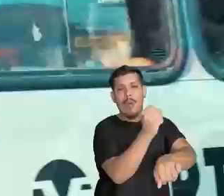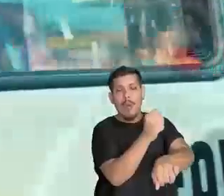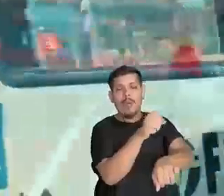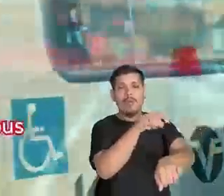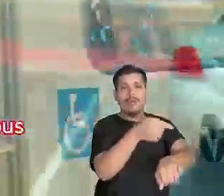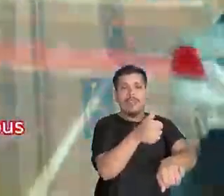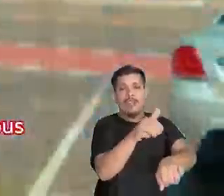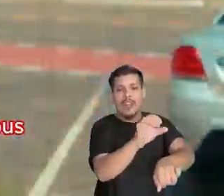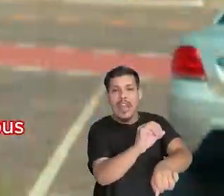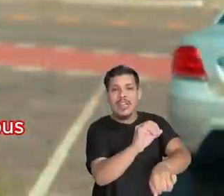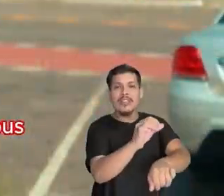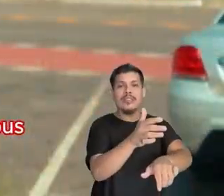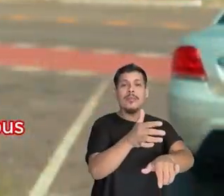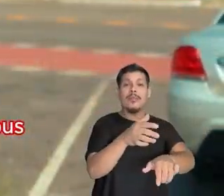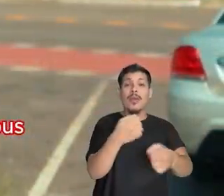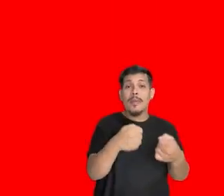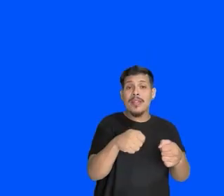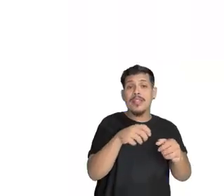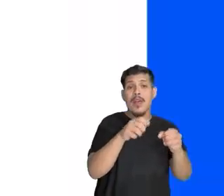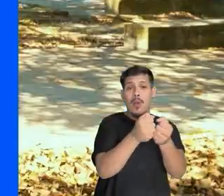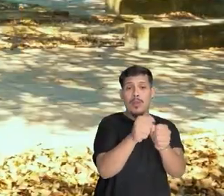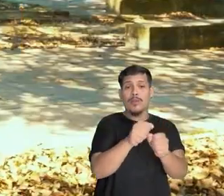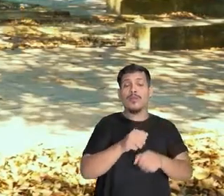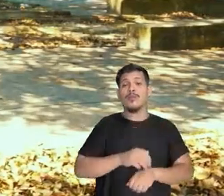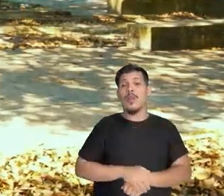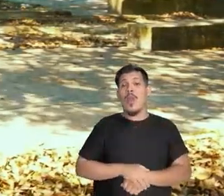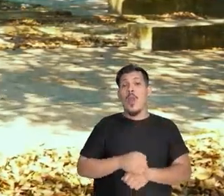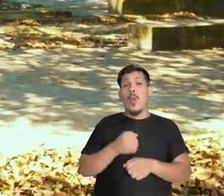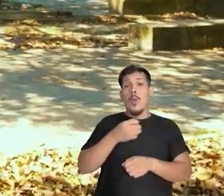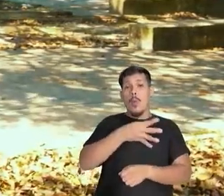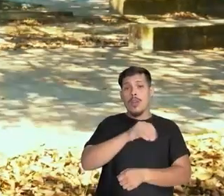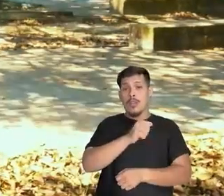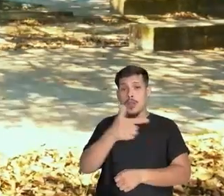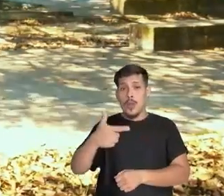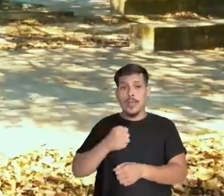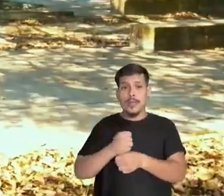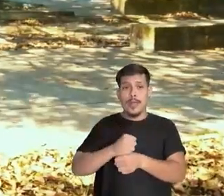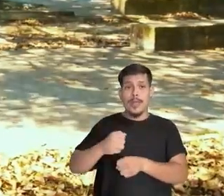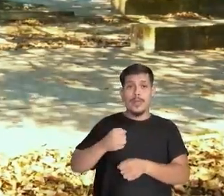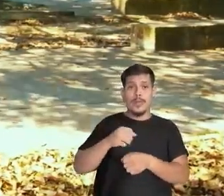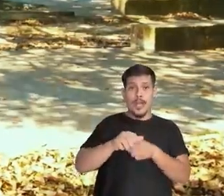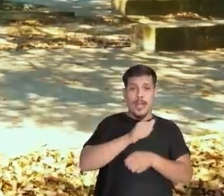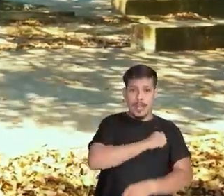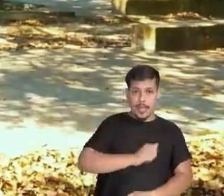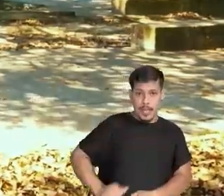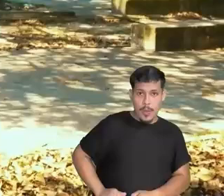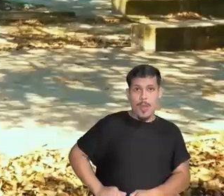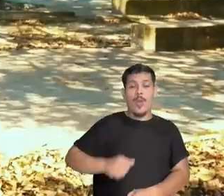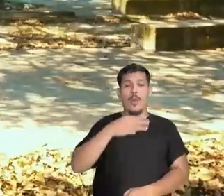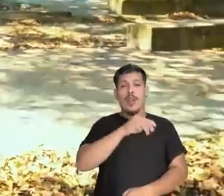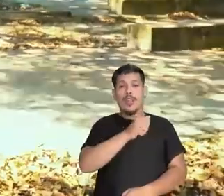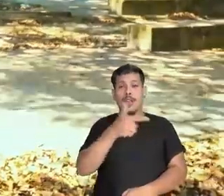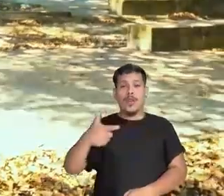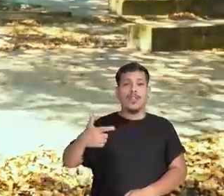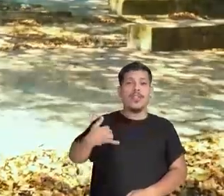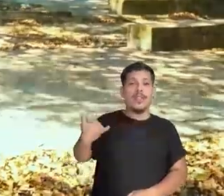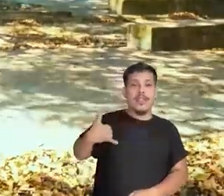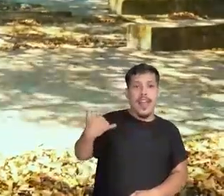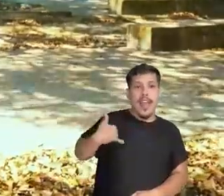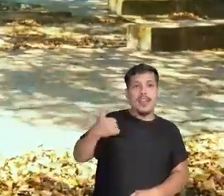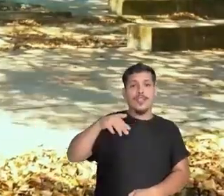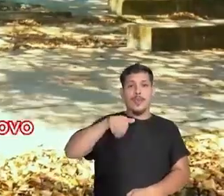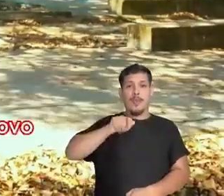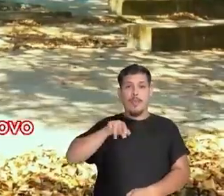mais 8h10, 8h20, por conta que eu dependo somente de um ônibus. São 42 anos de Ananindeua, são 42 anos do Miro Sanova. Temos um